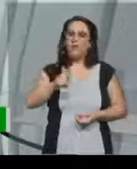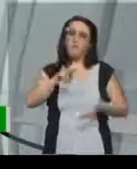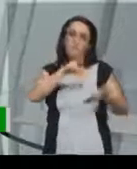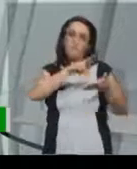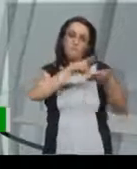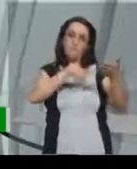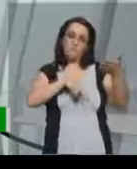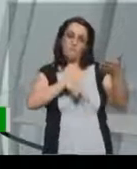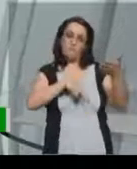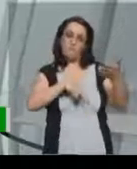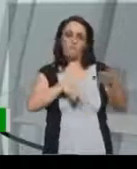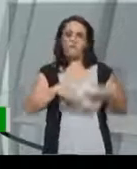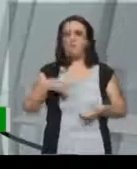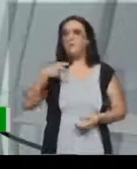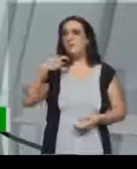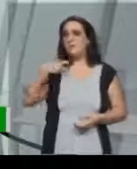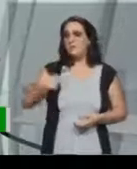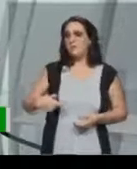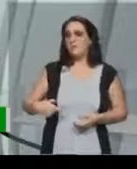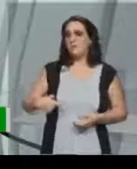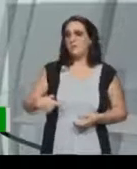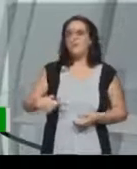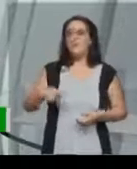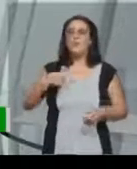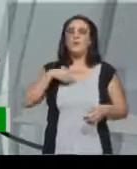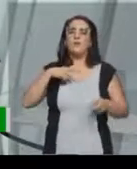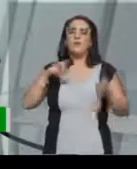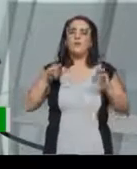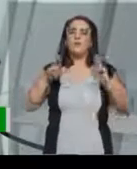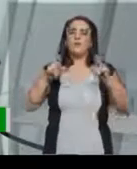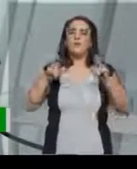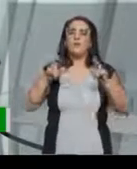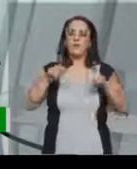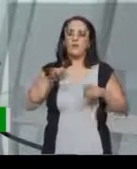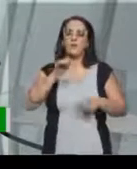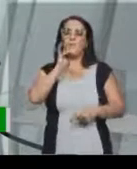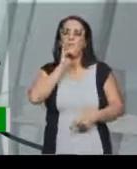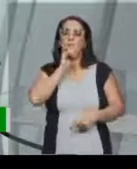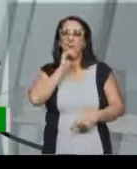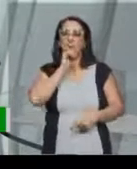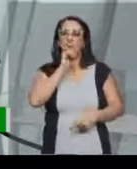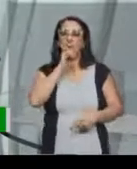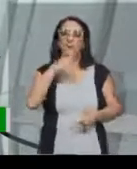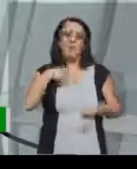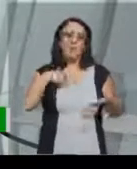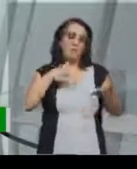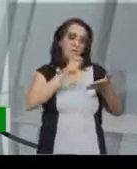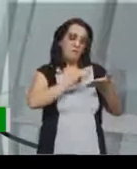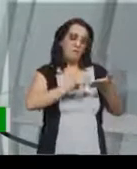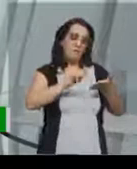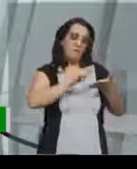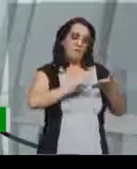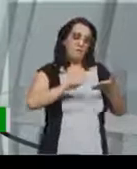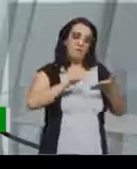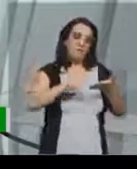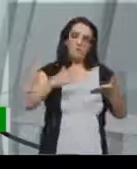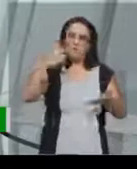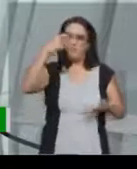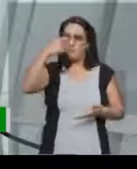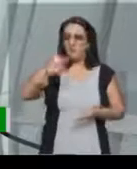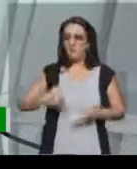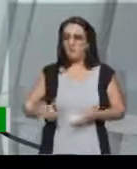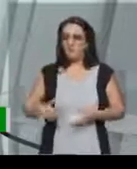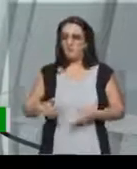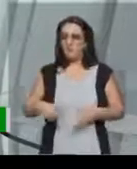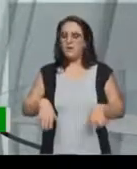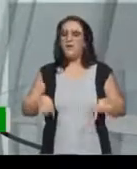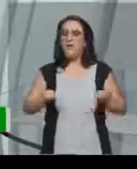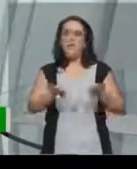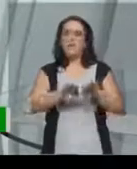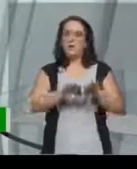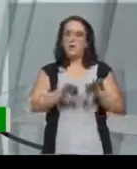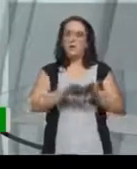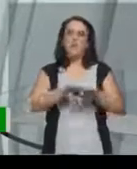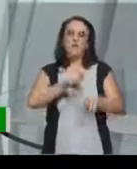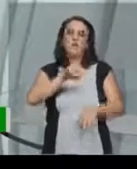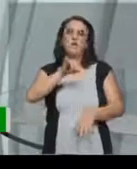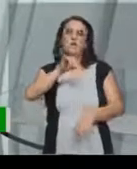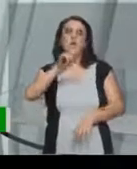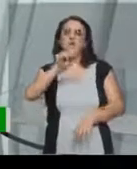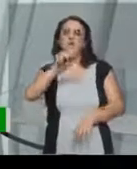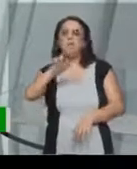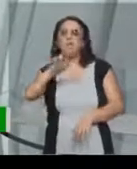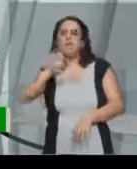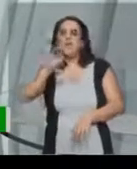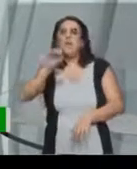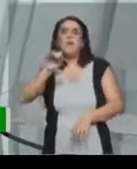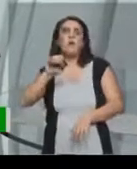uma diferença, embora eu tenha, tanto no relato pessoal, como no diário, a gente tem essa questão da